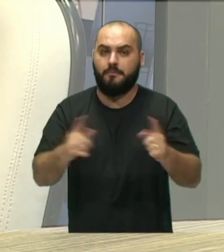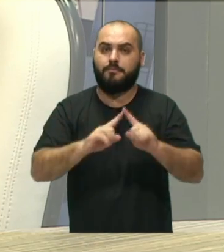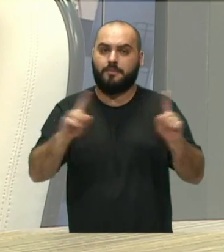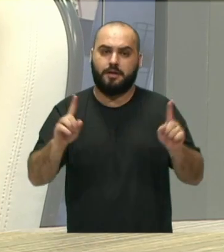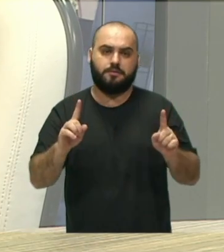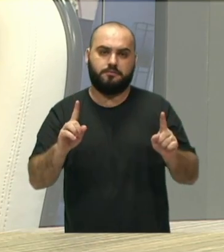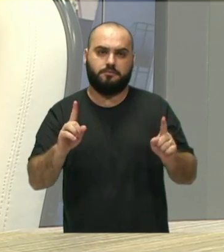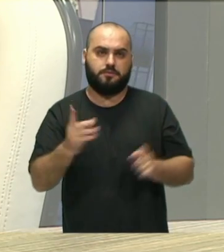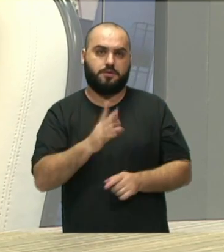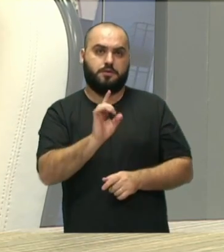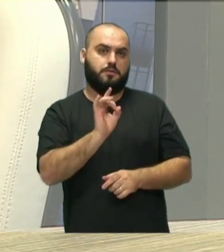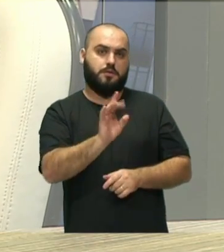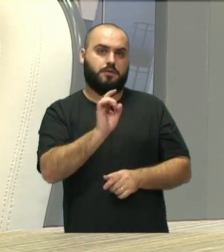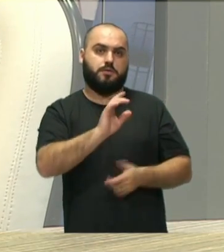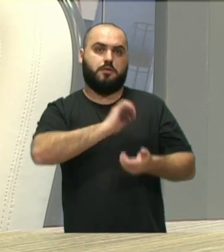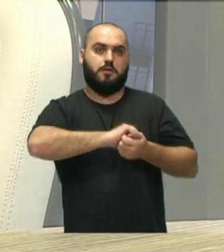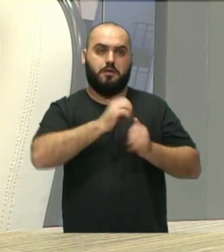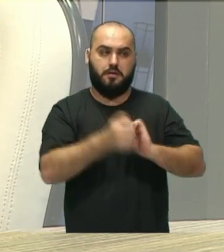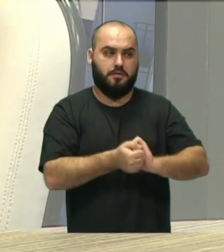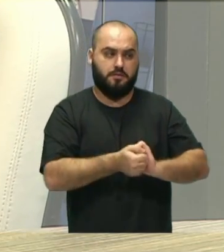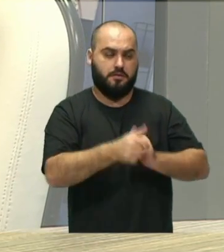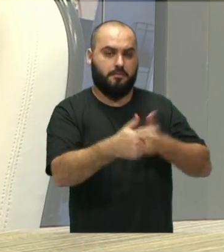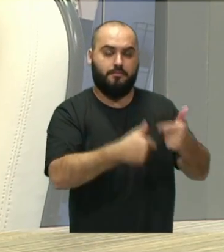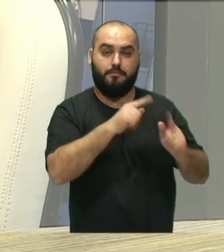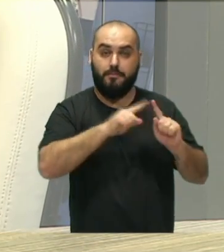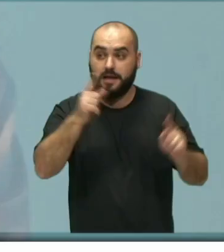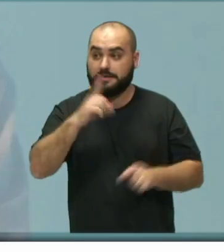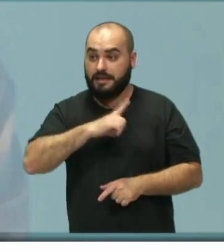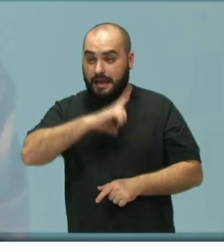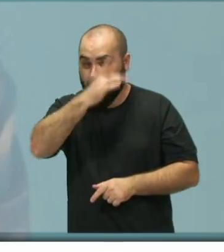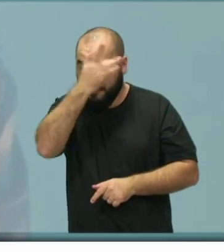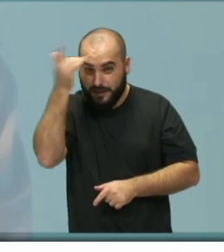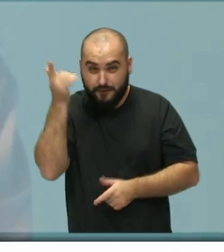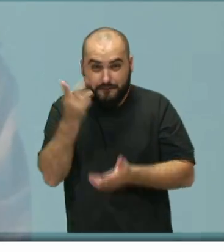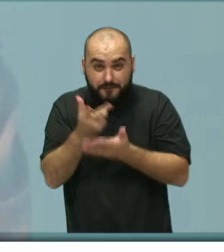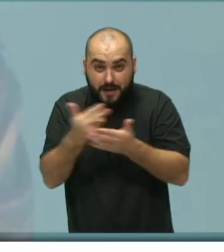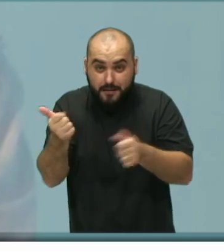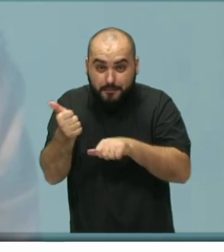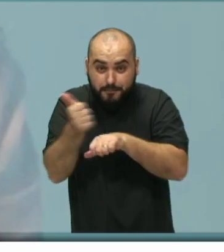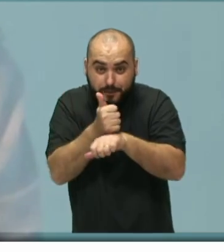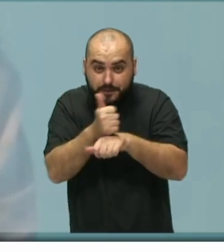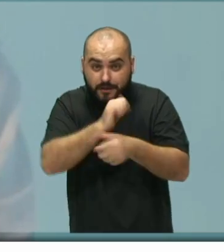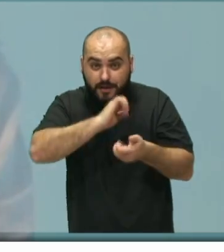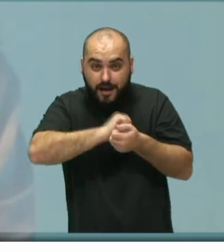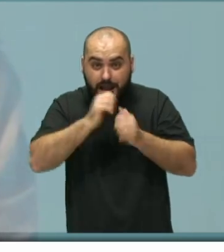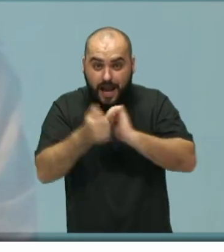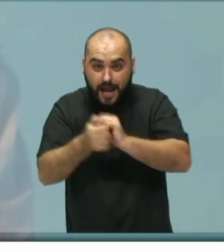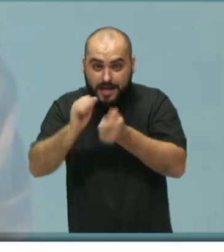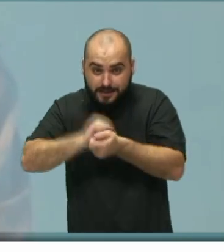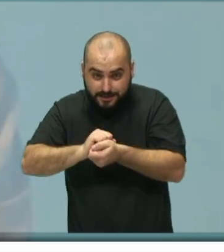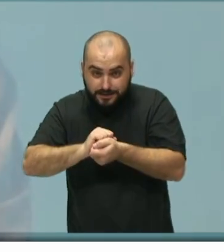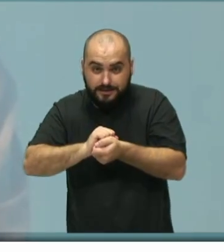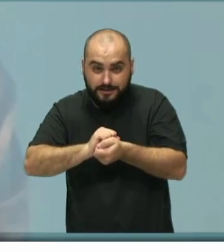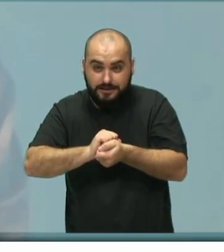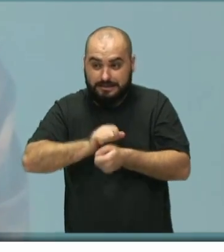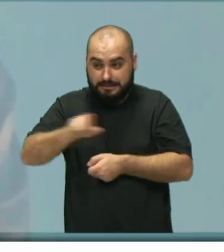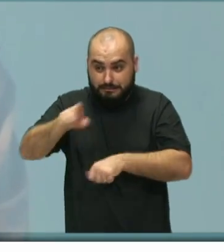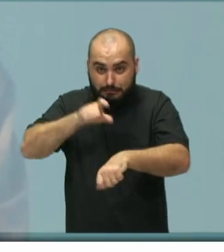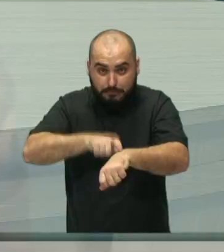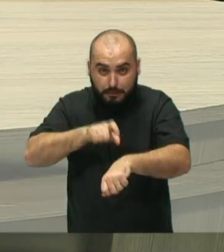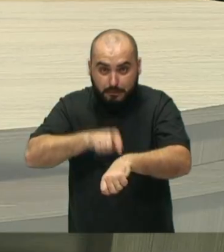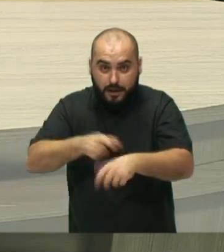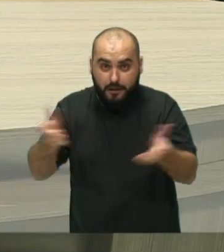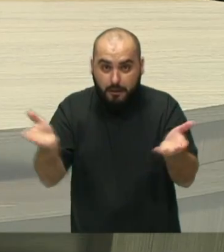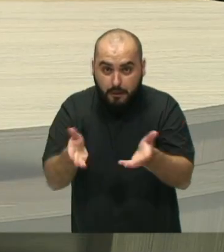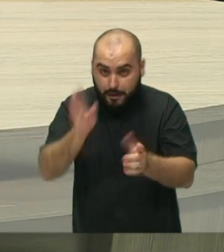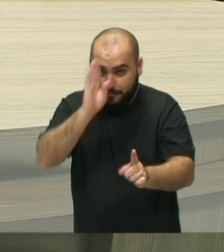não vive exclusivamente de arte, mas tem muita gente que vivia mais exclusivamente de arte, que nesse período agora,